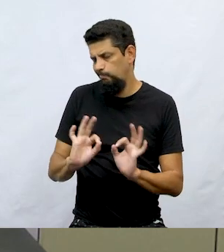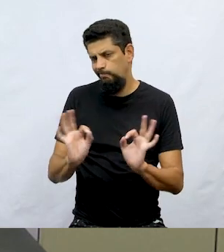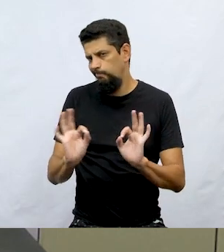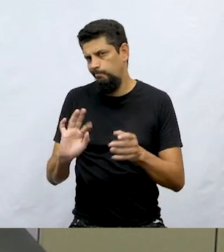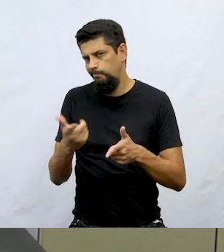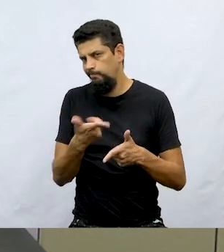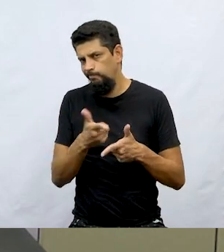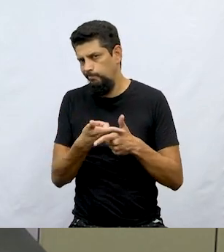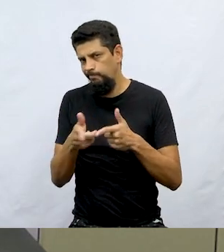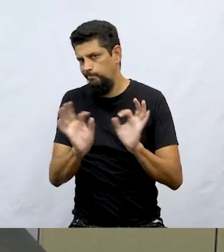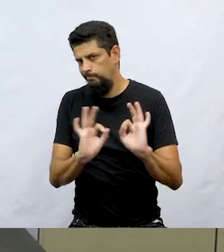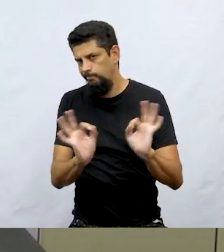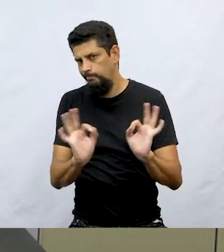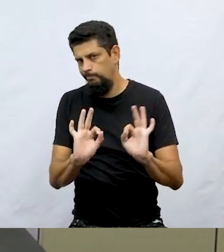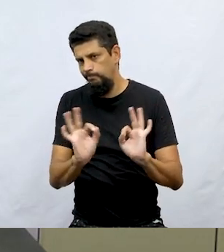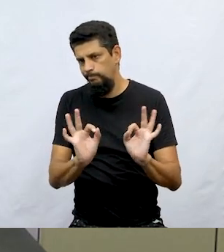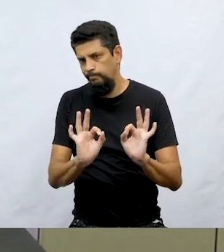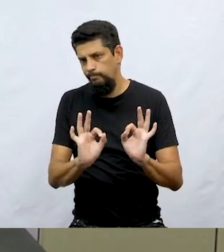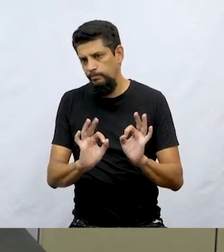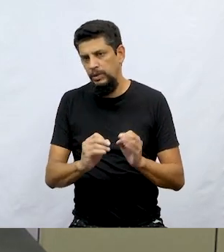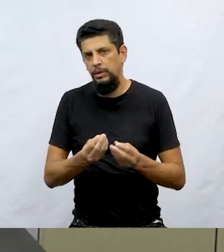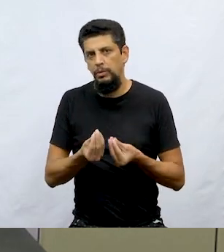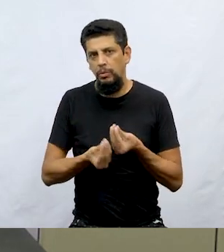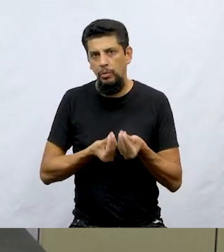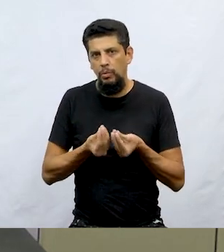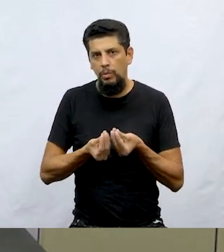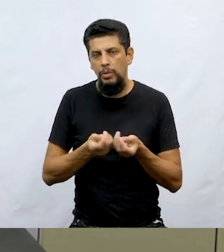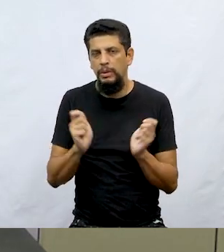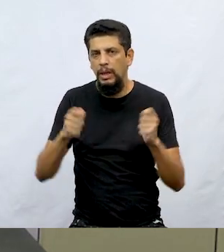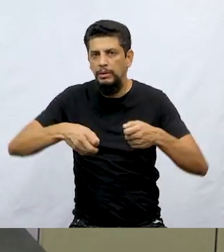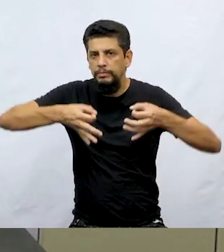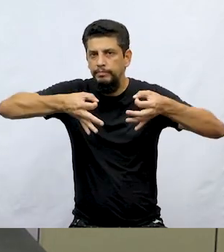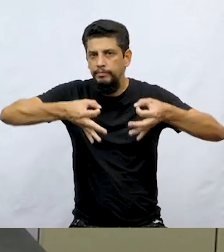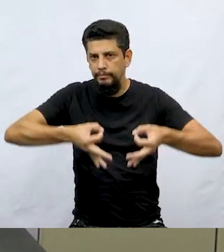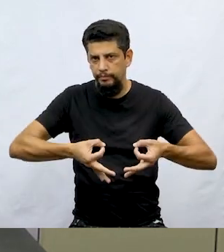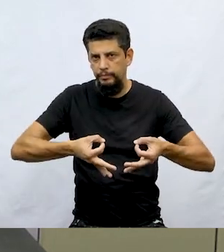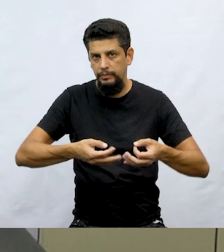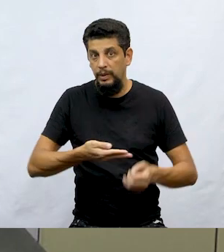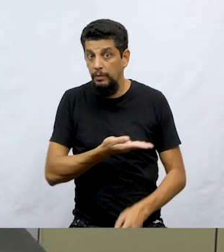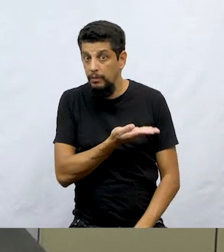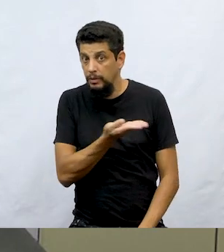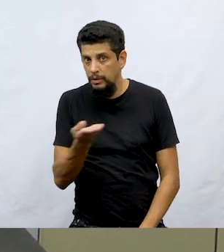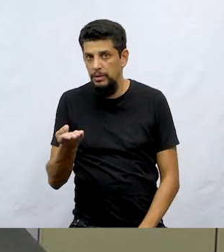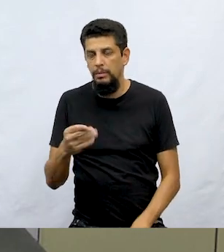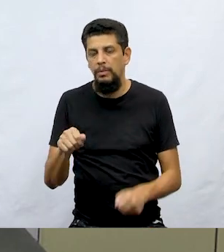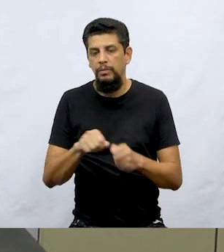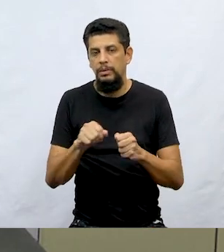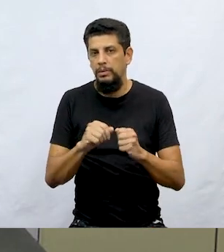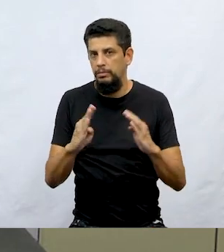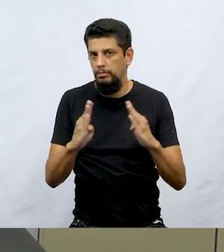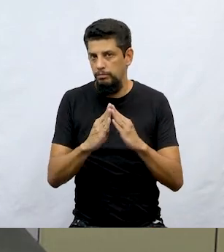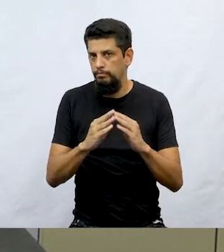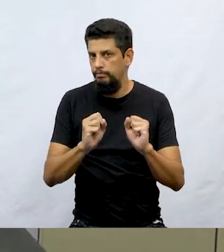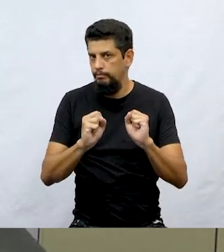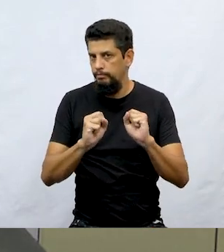não tem problema. A gente corta como a gente consegue. Vão cortando aí em casa também. Ok.